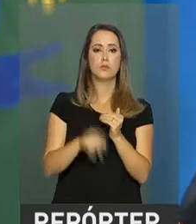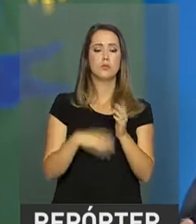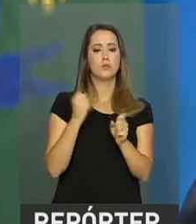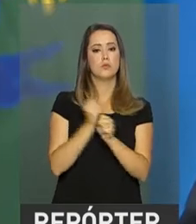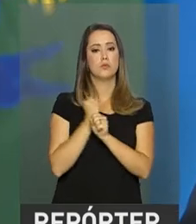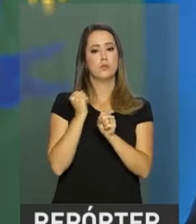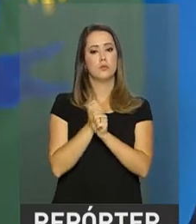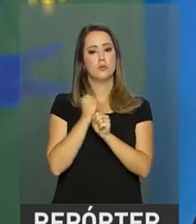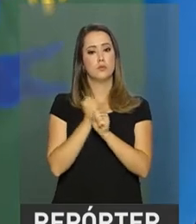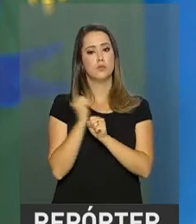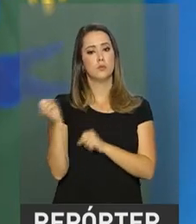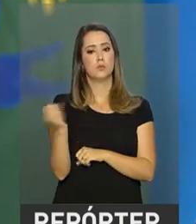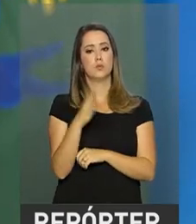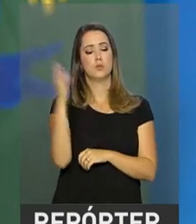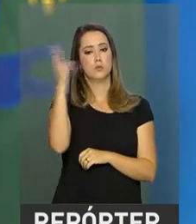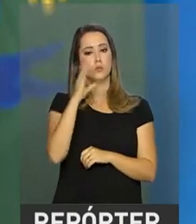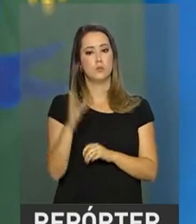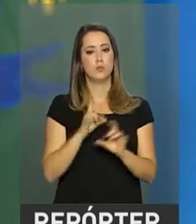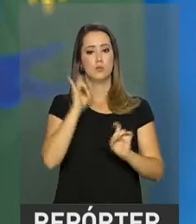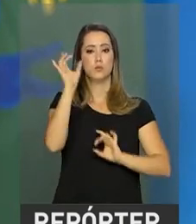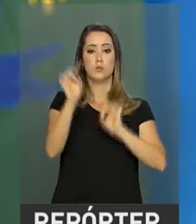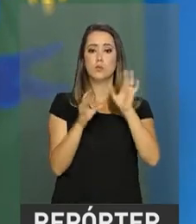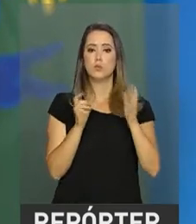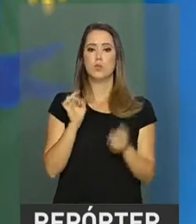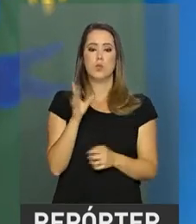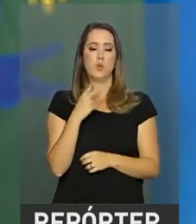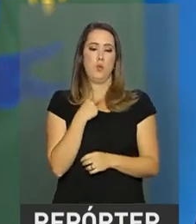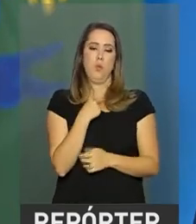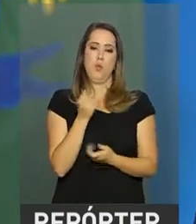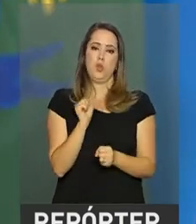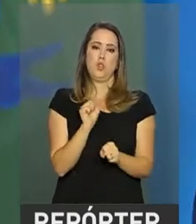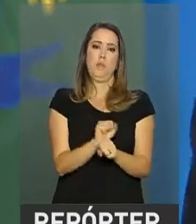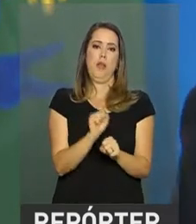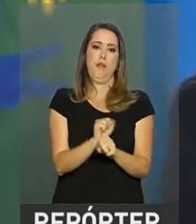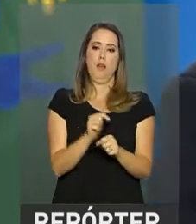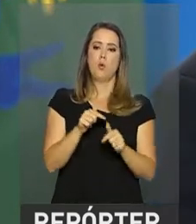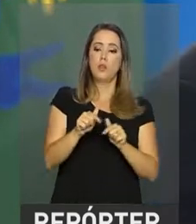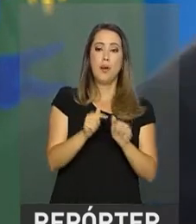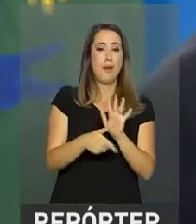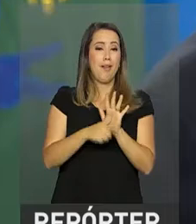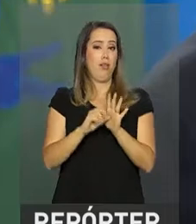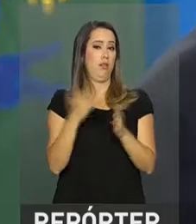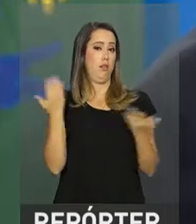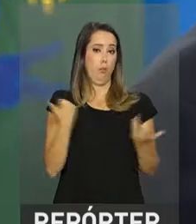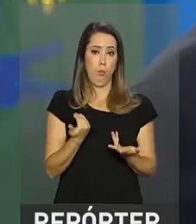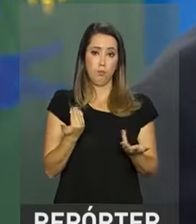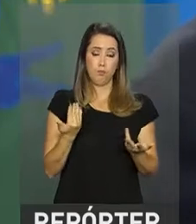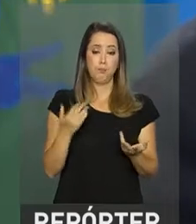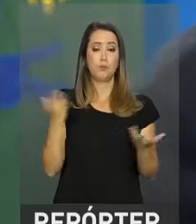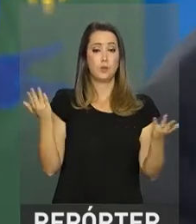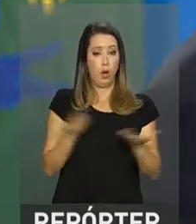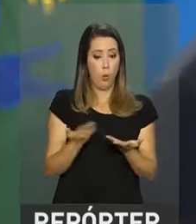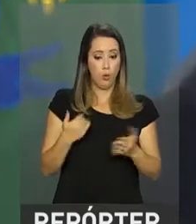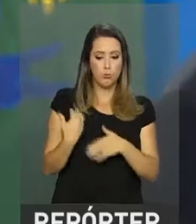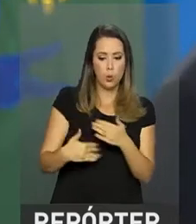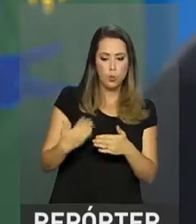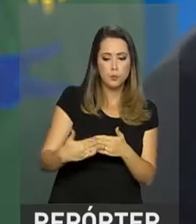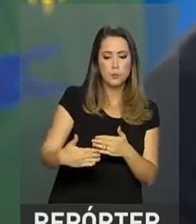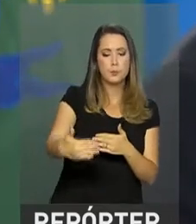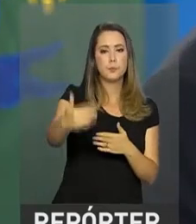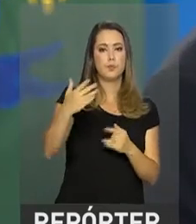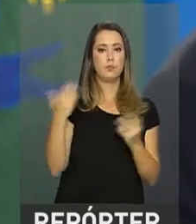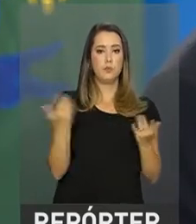construir um novo brasil especialmente não interromper aquilo que foi feito até agora por isso que com o